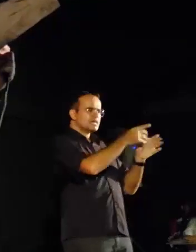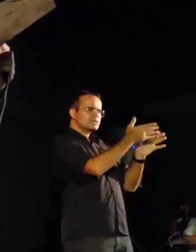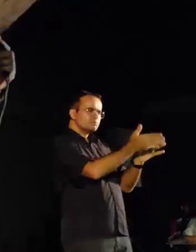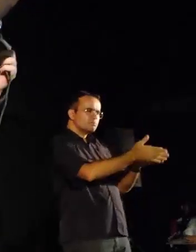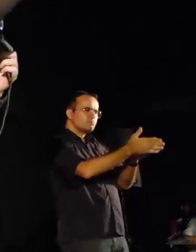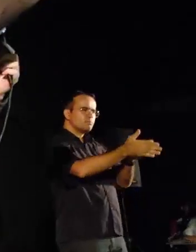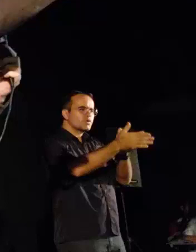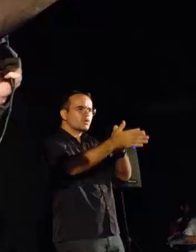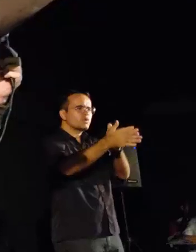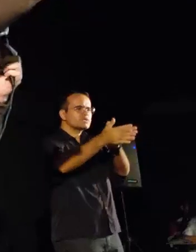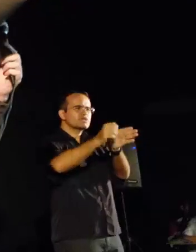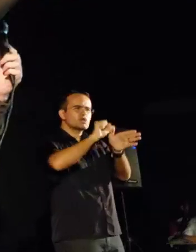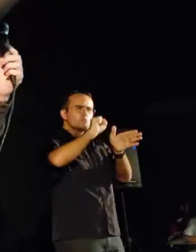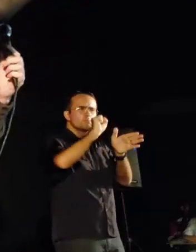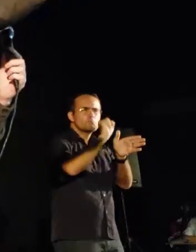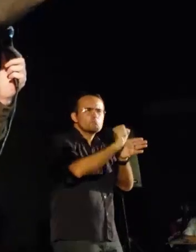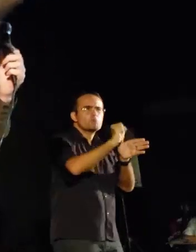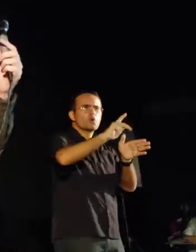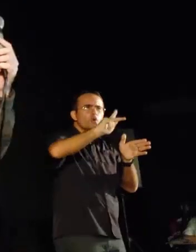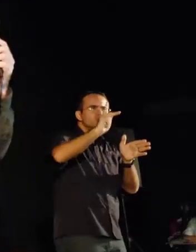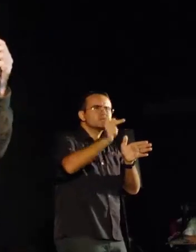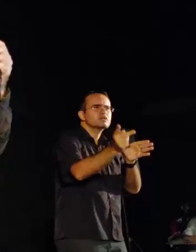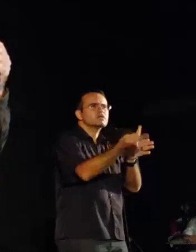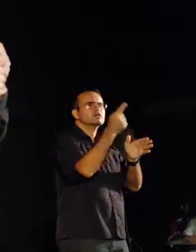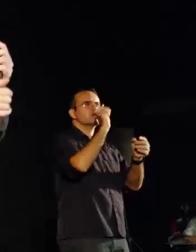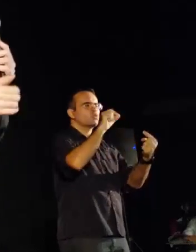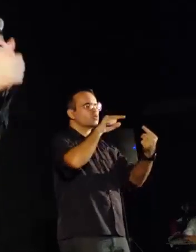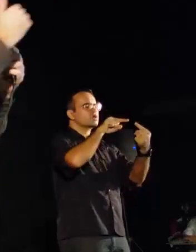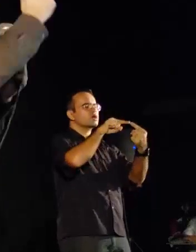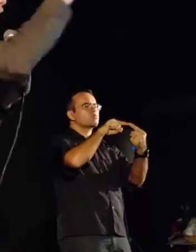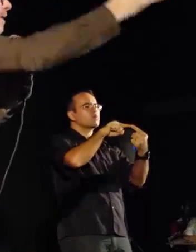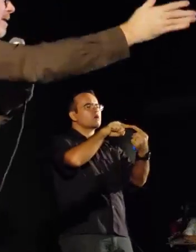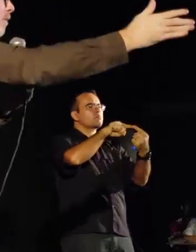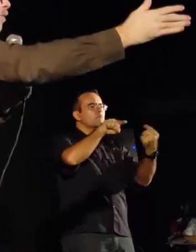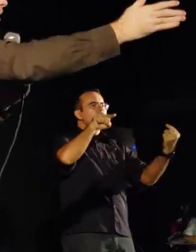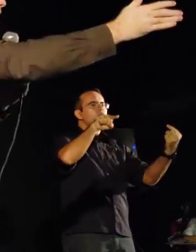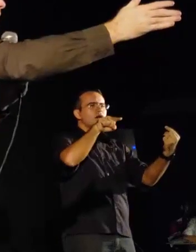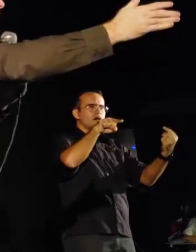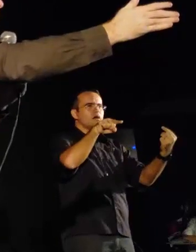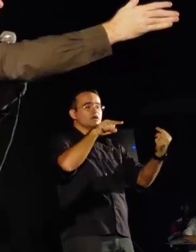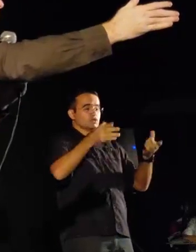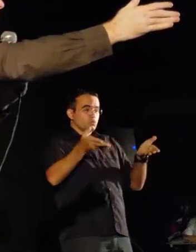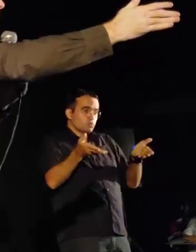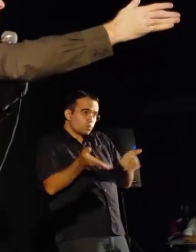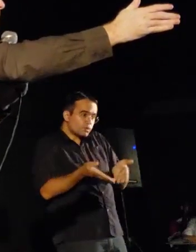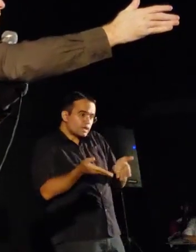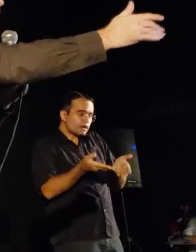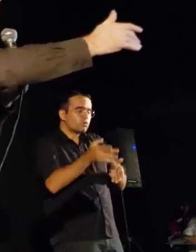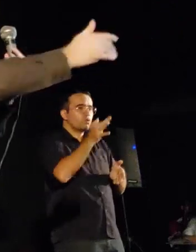leva a uma disruptura. O que nós estamos fazendo